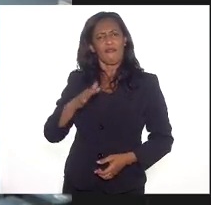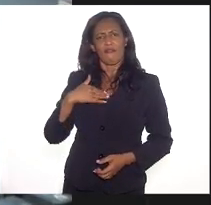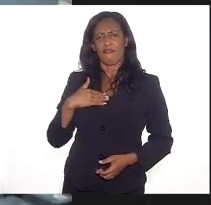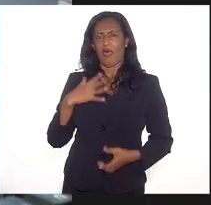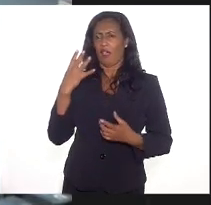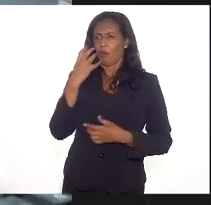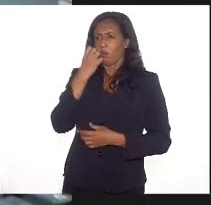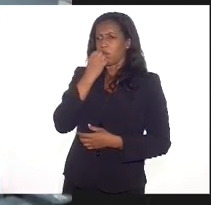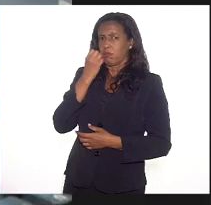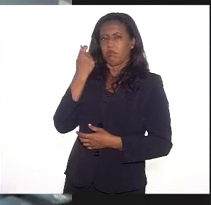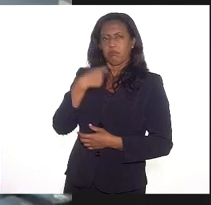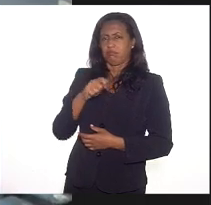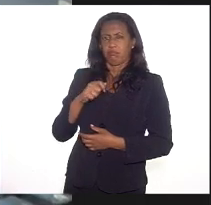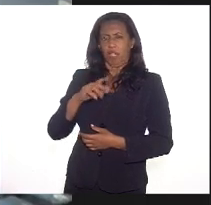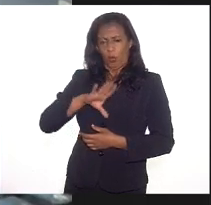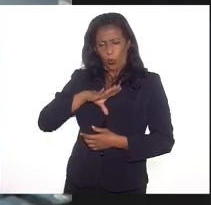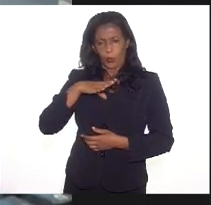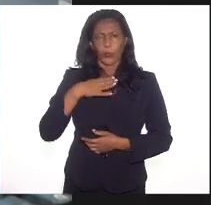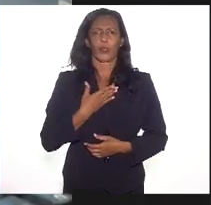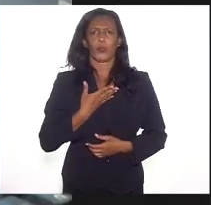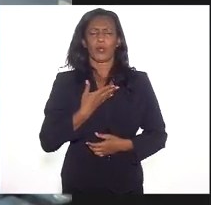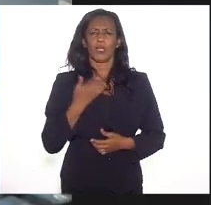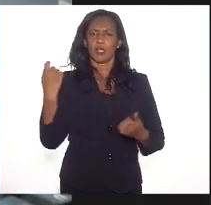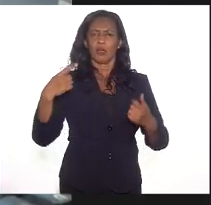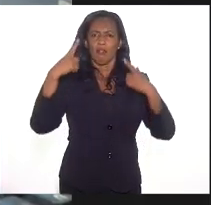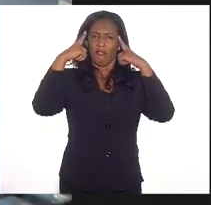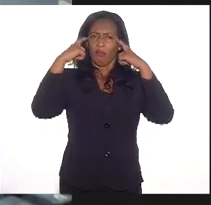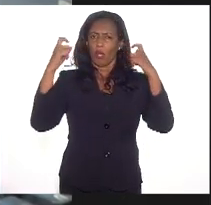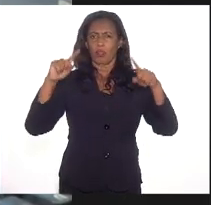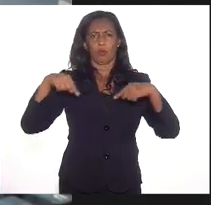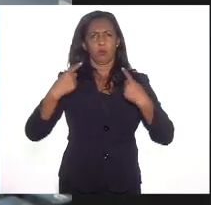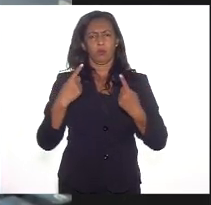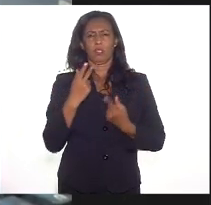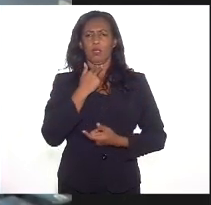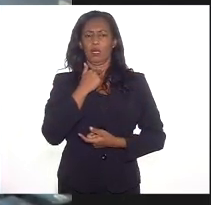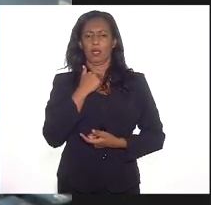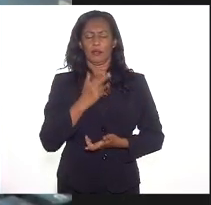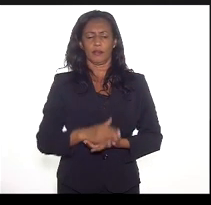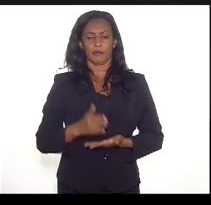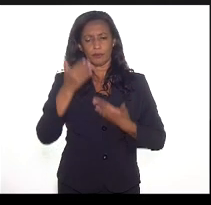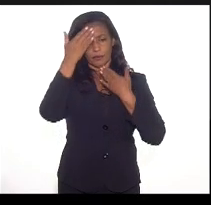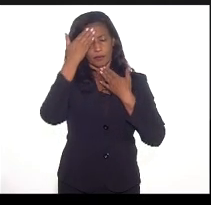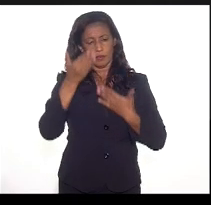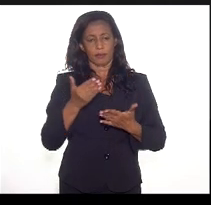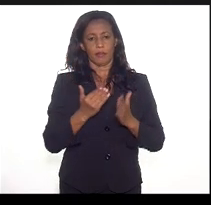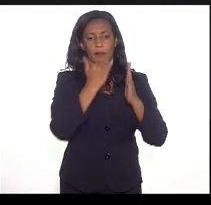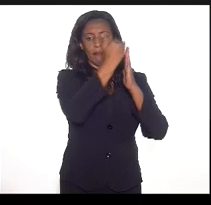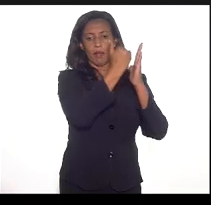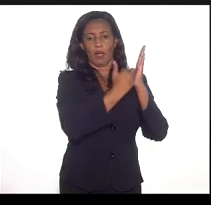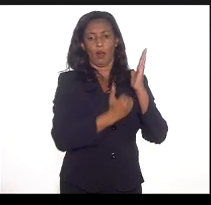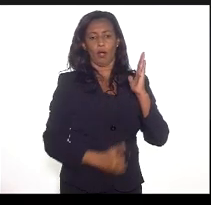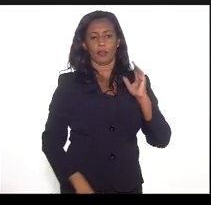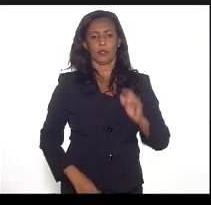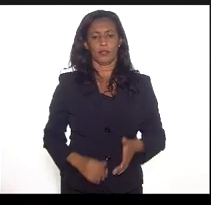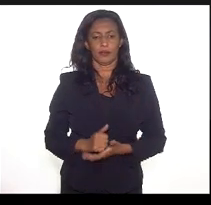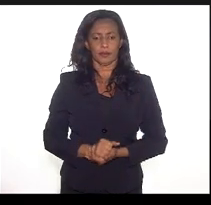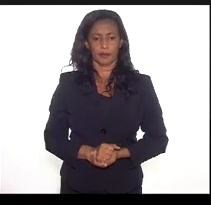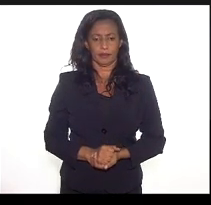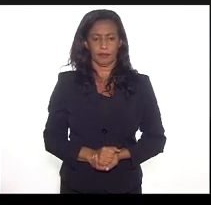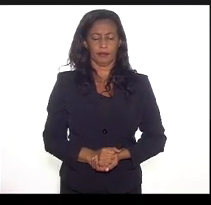ser discriminado, sem ser hostilizado, sem ser violentado. Muito obrigada, senhor presidente. Pela ordem, presidente. Declaração de